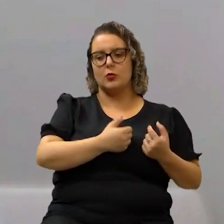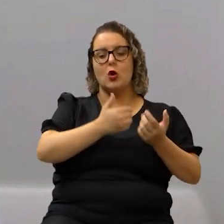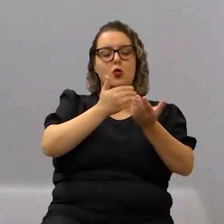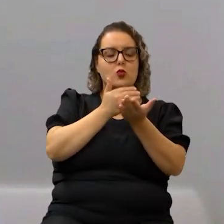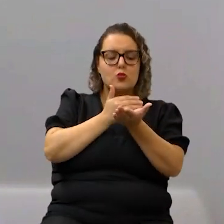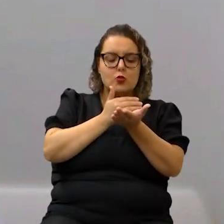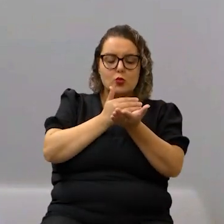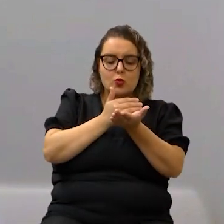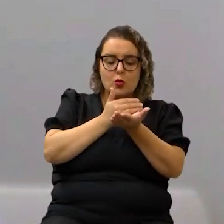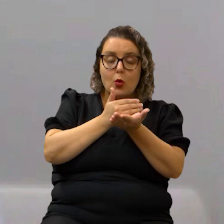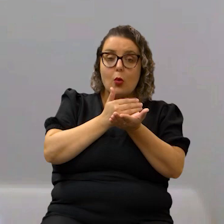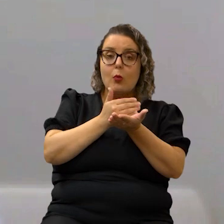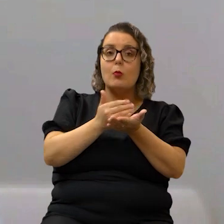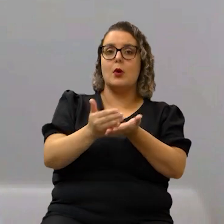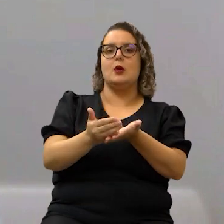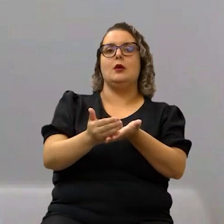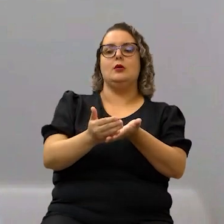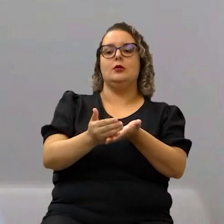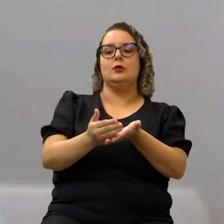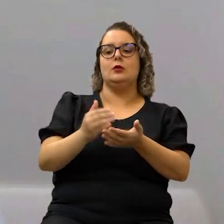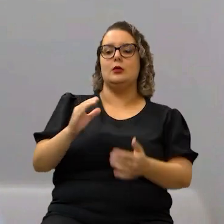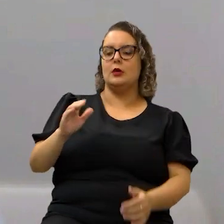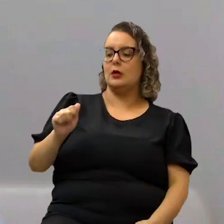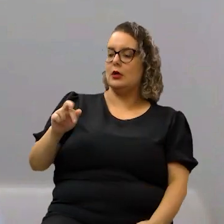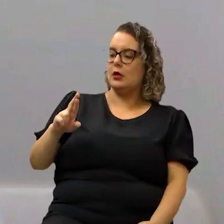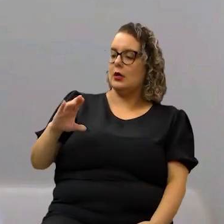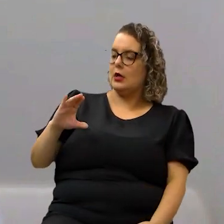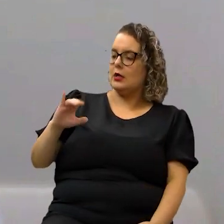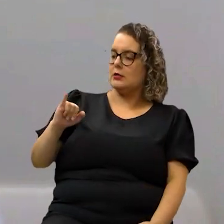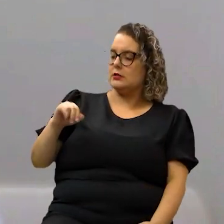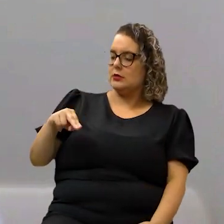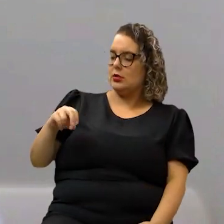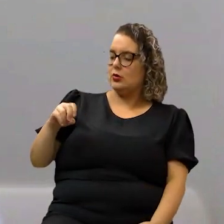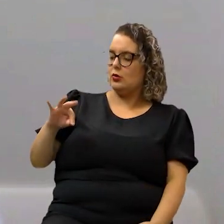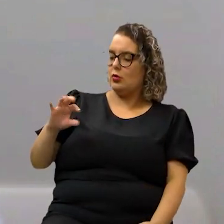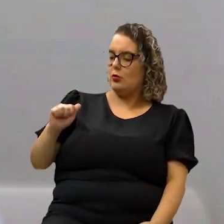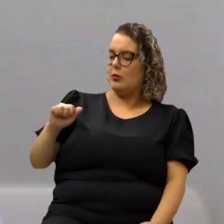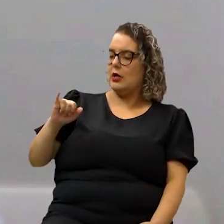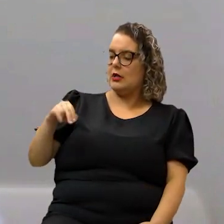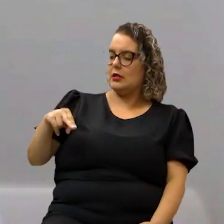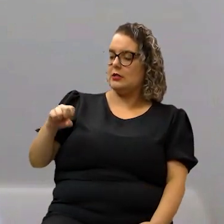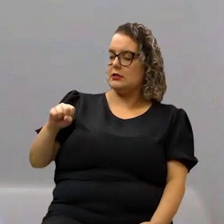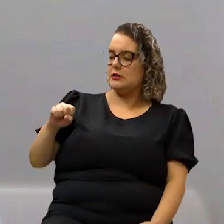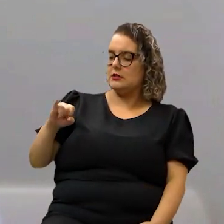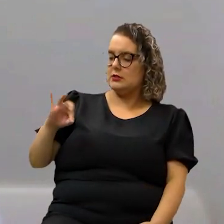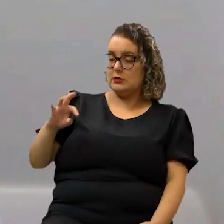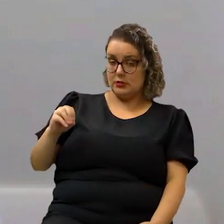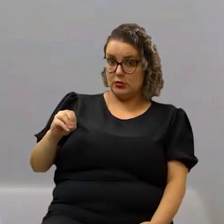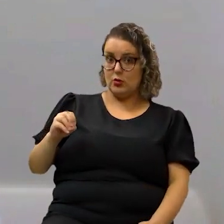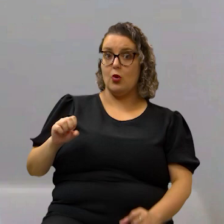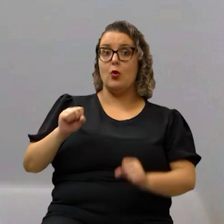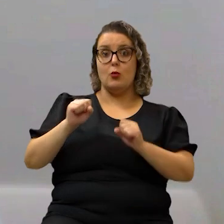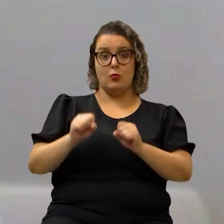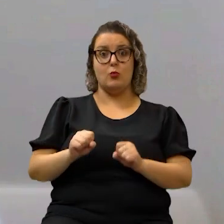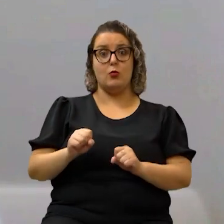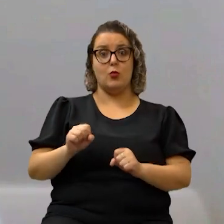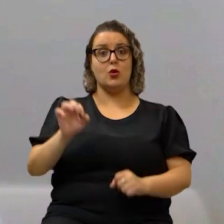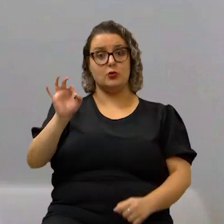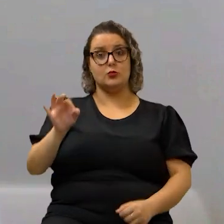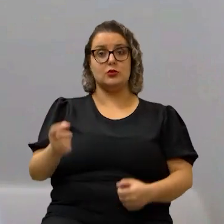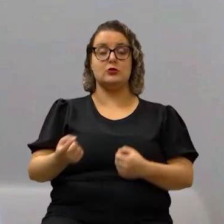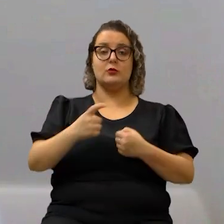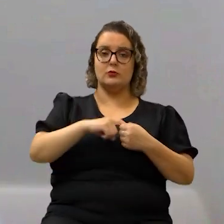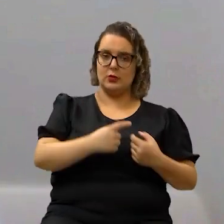estágio muito inicial, que a gente chama de carcinoma in situ, em geral ele pode e tem mais chance de voltar na